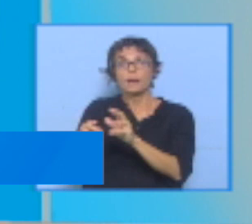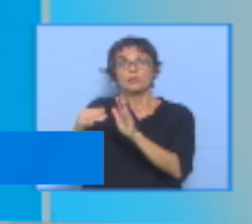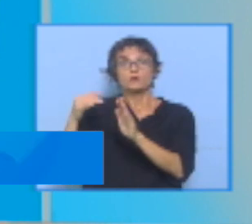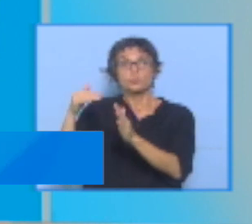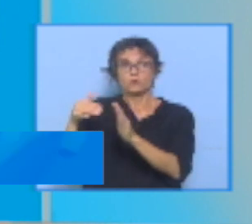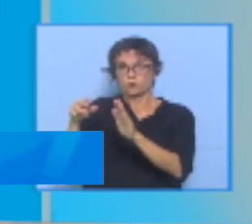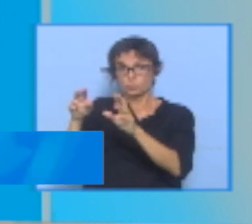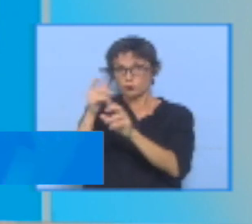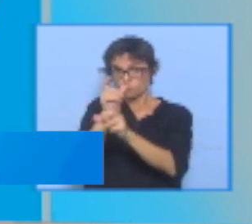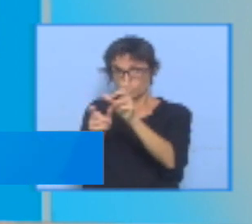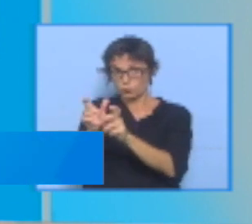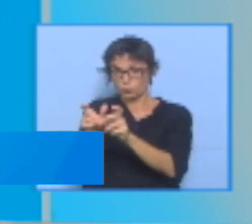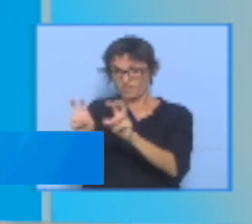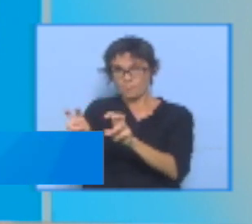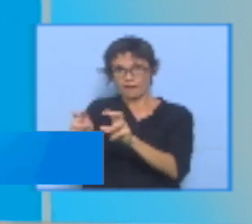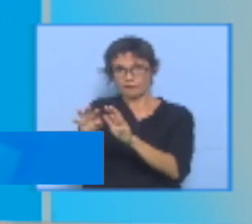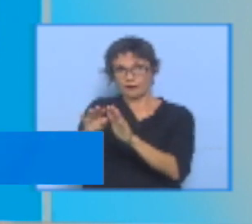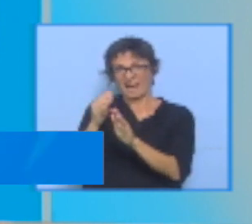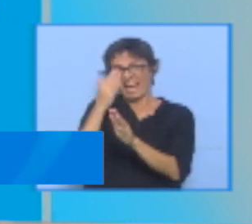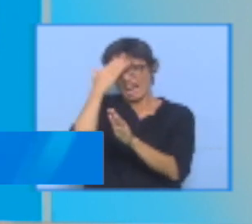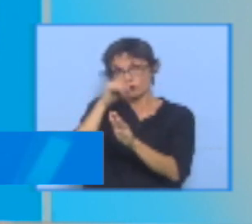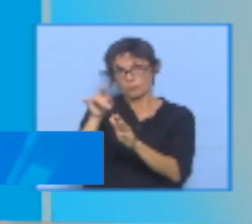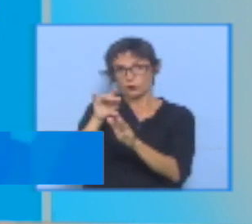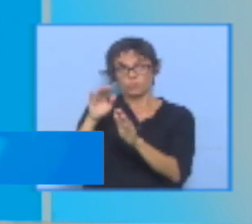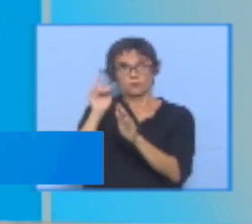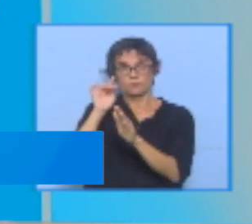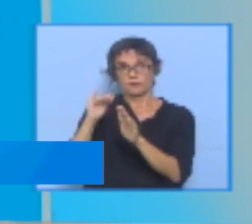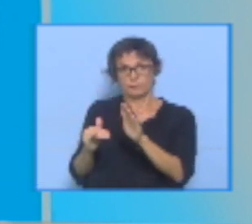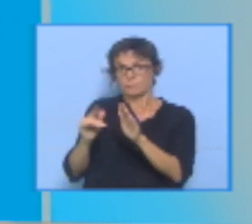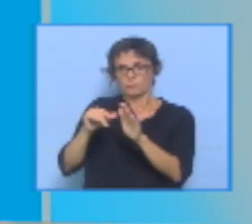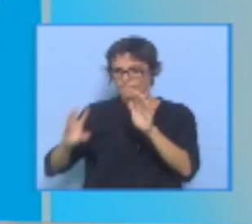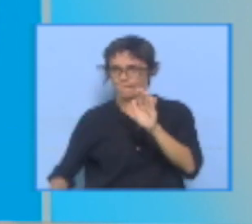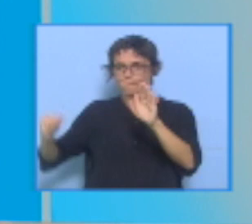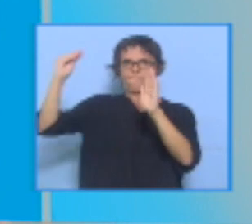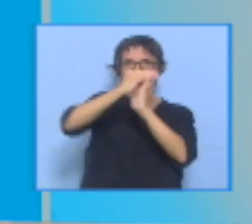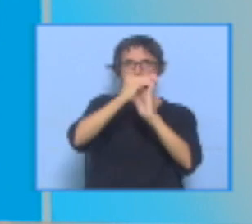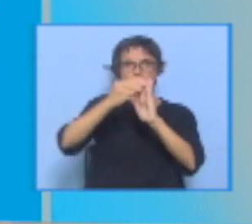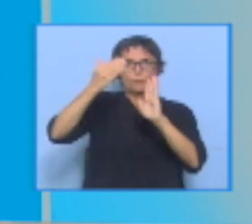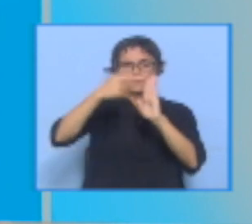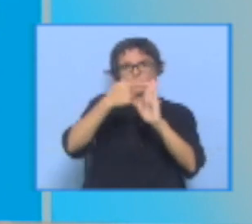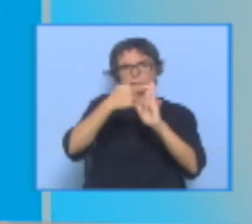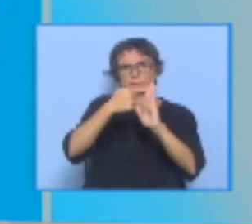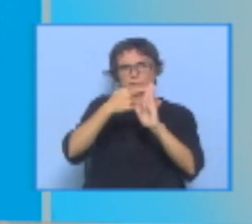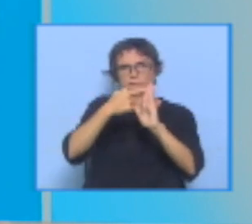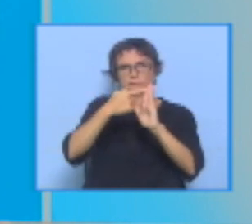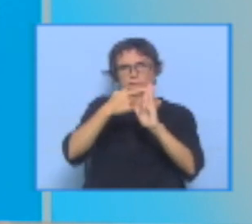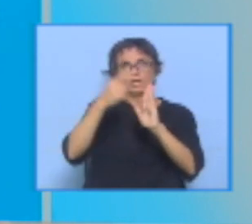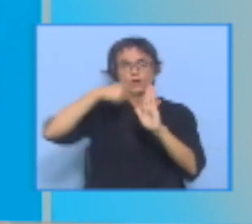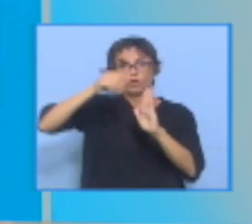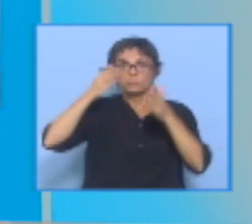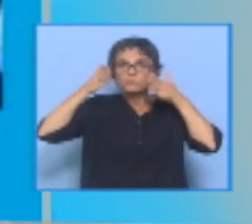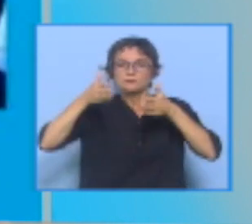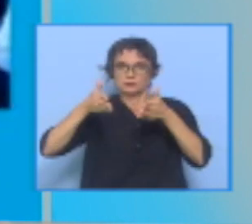refugiados, também, infelizmente, em algumas das nossas dioceses. E ao colocá-los no centro, e a mensagem também